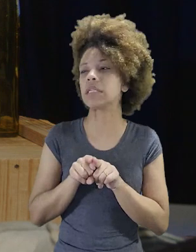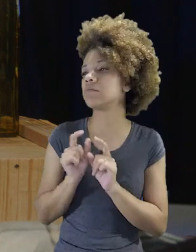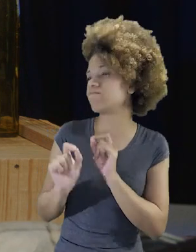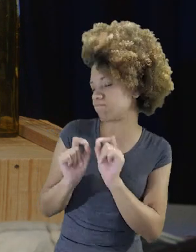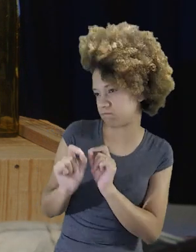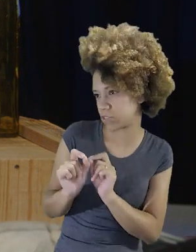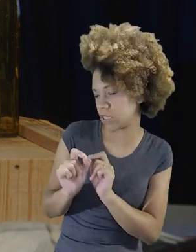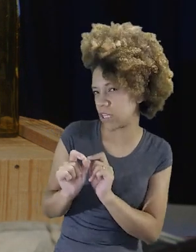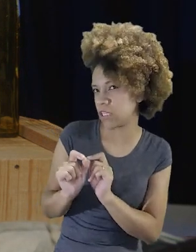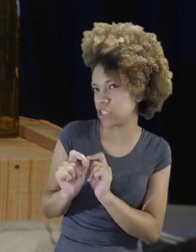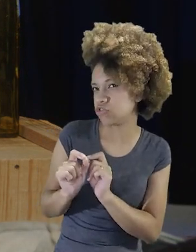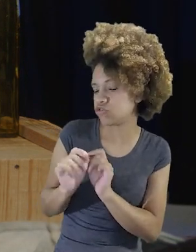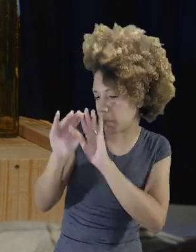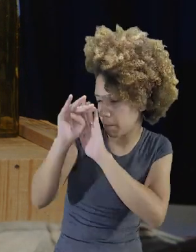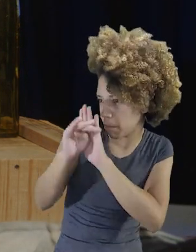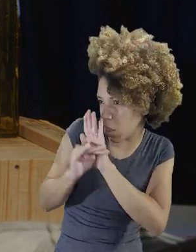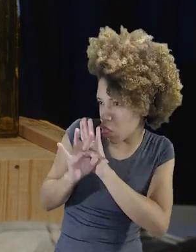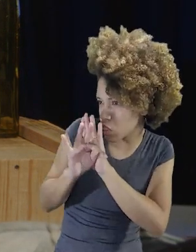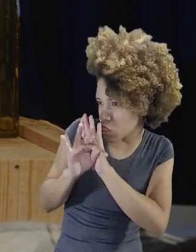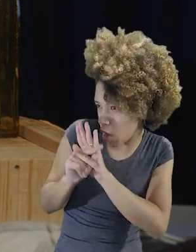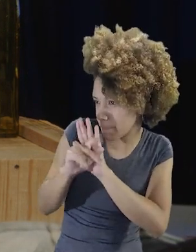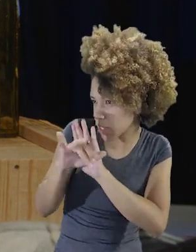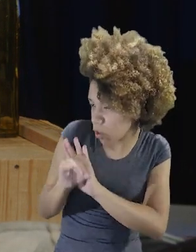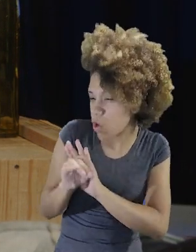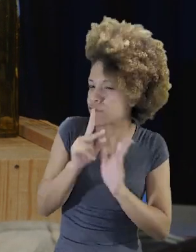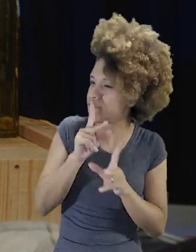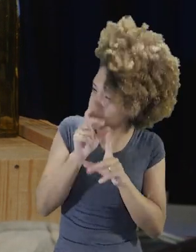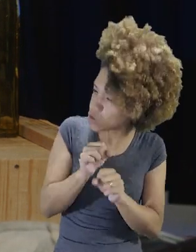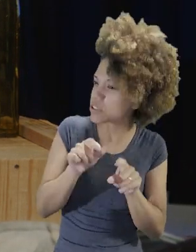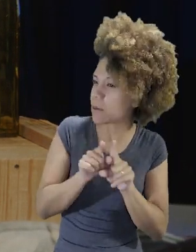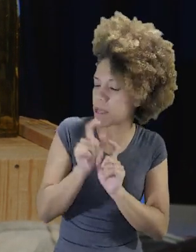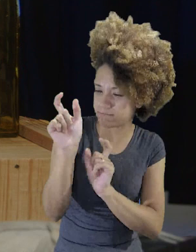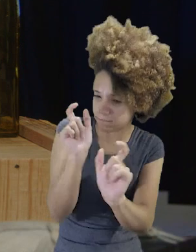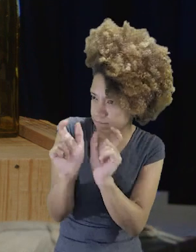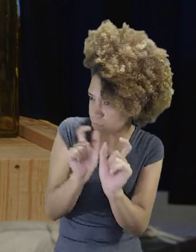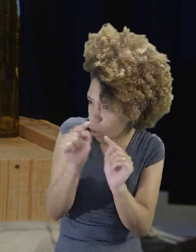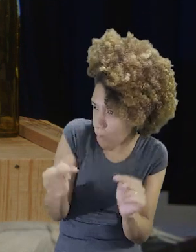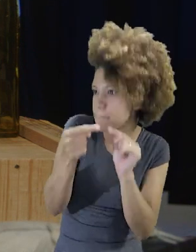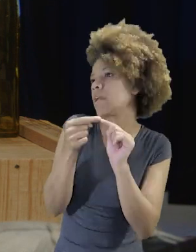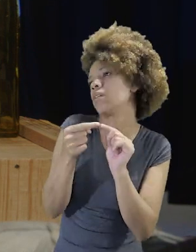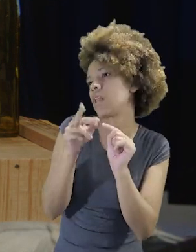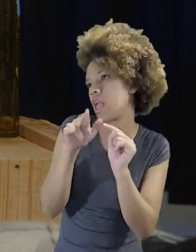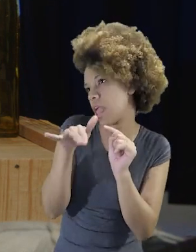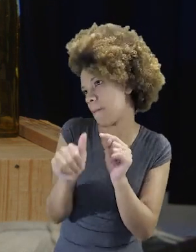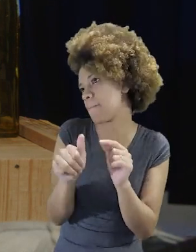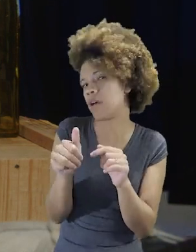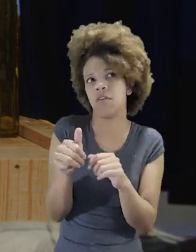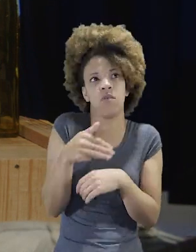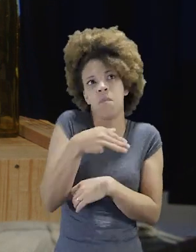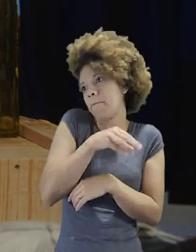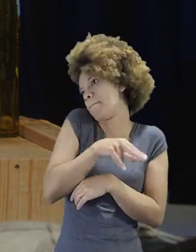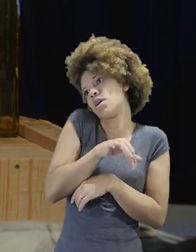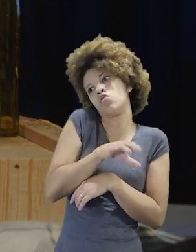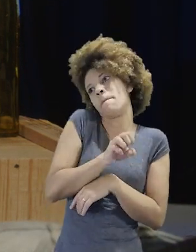potência realmente das gemas cara o mano brown né cara ele é ele